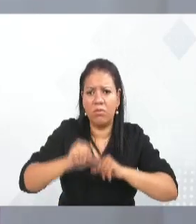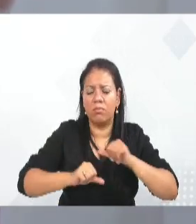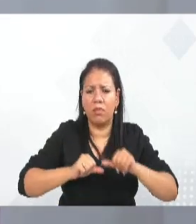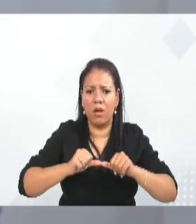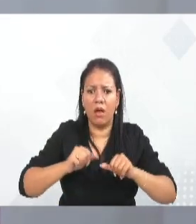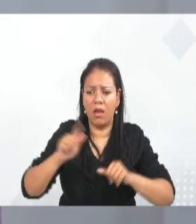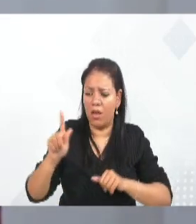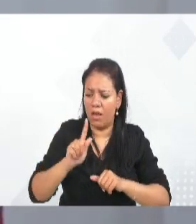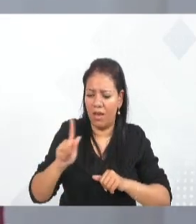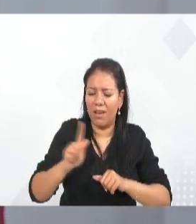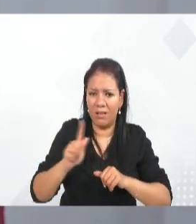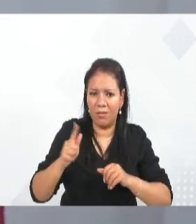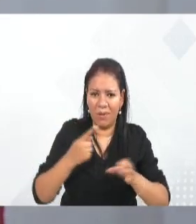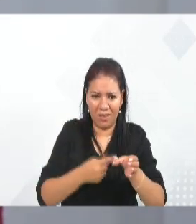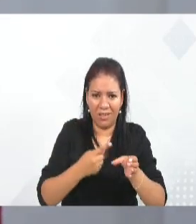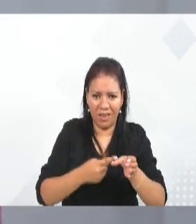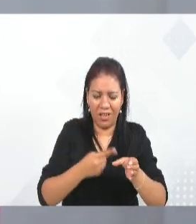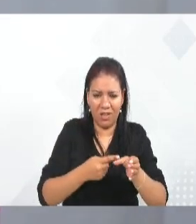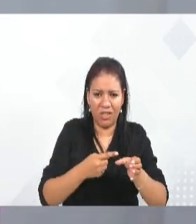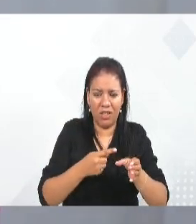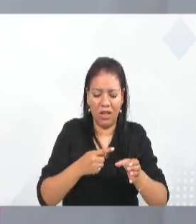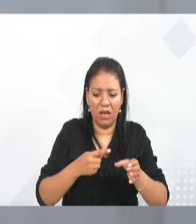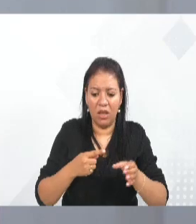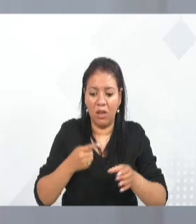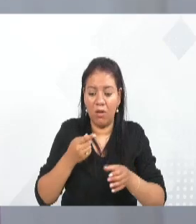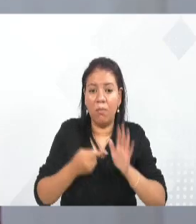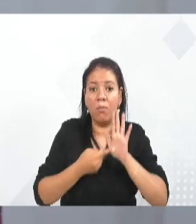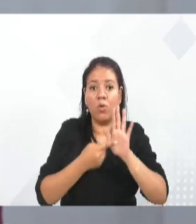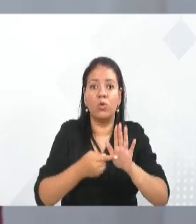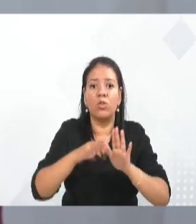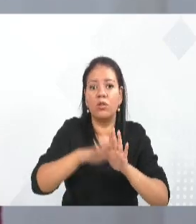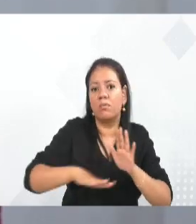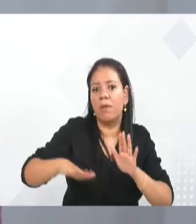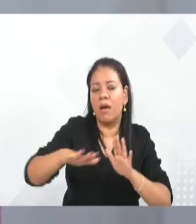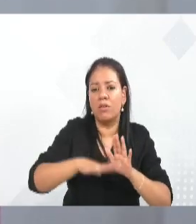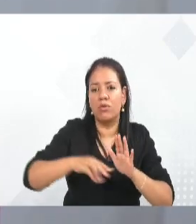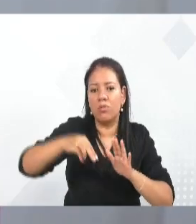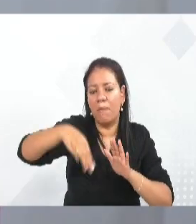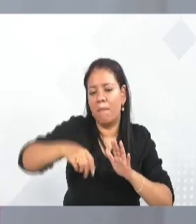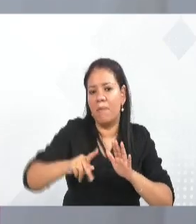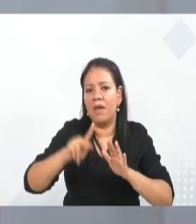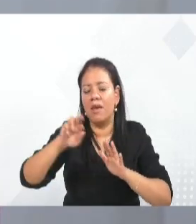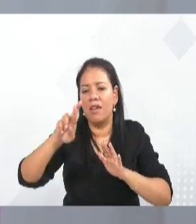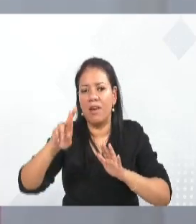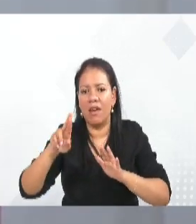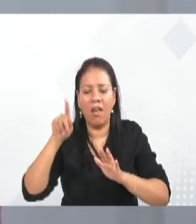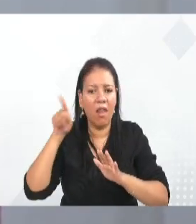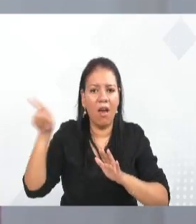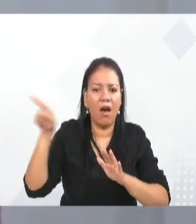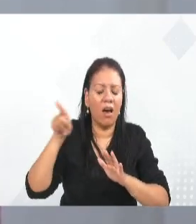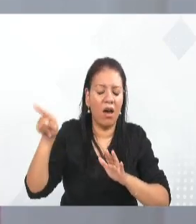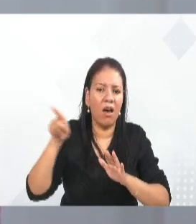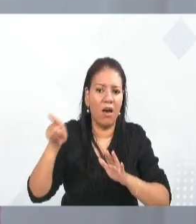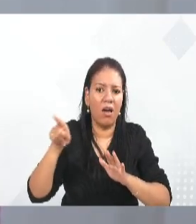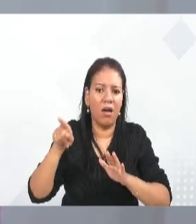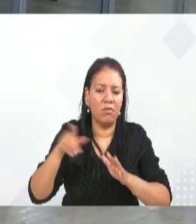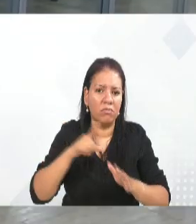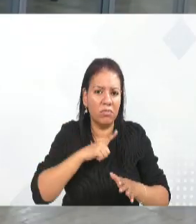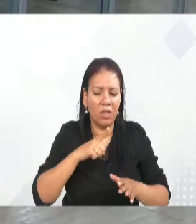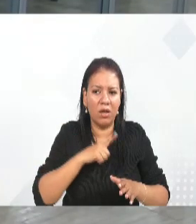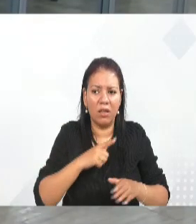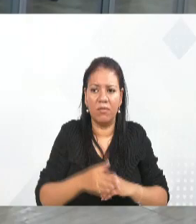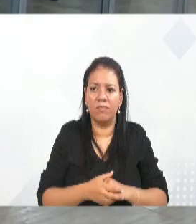até gastar semana alguns tempo atrás eu trouxe aqui onde a gente mostrou um espaço Maker em Blumenau não tem conselho da parte ovadora Adriano Pereira com